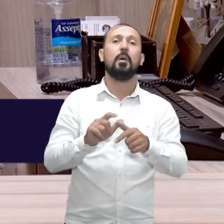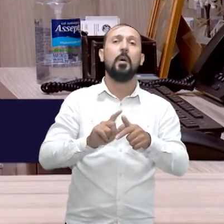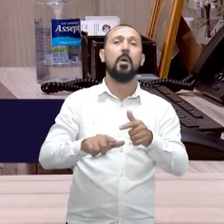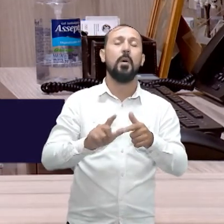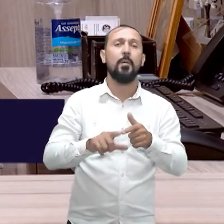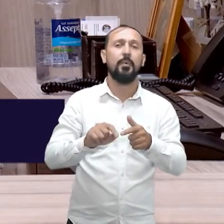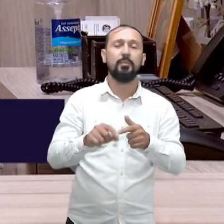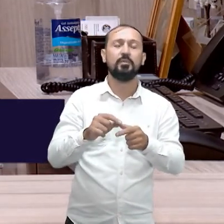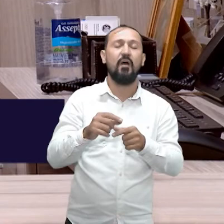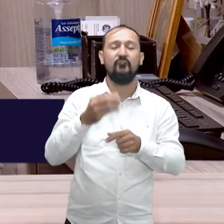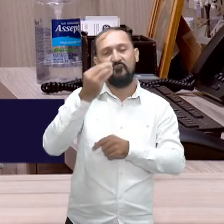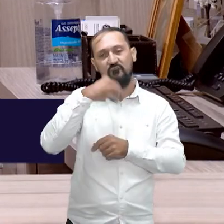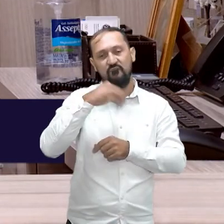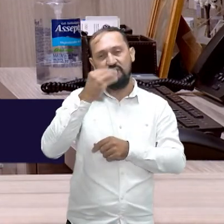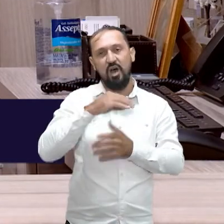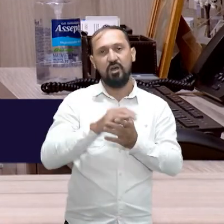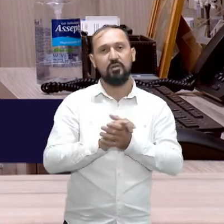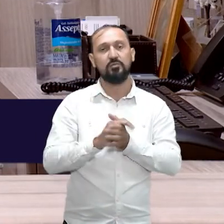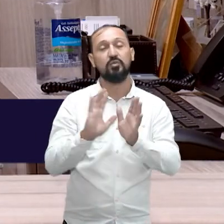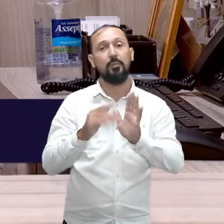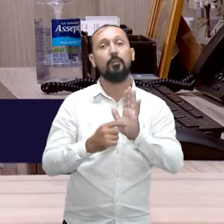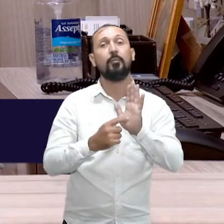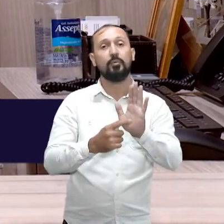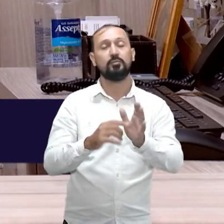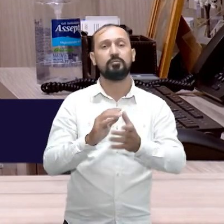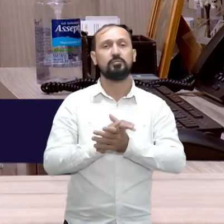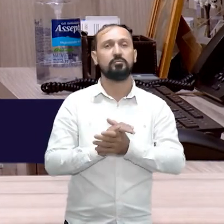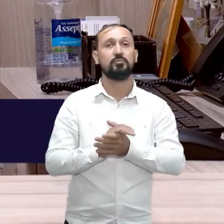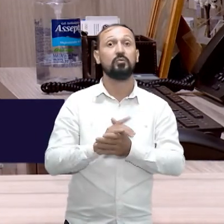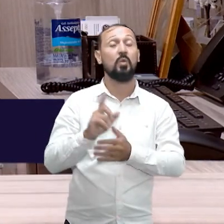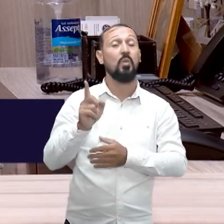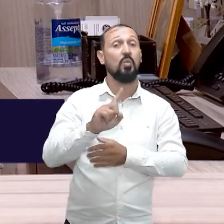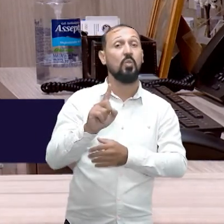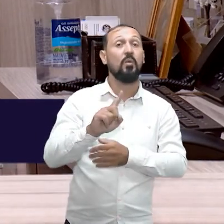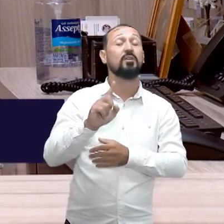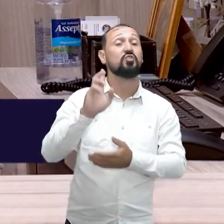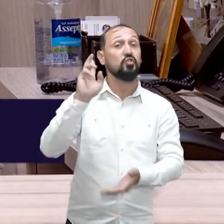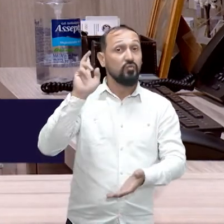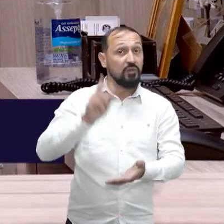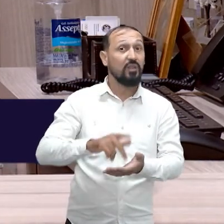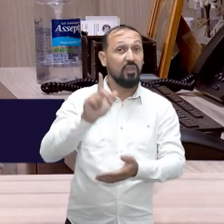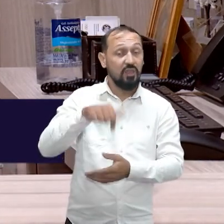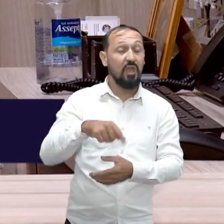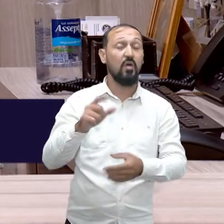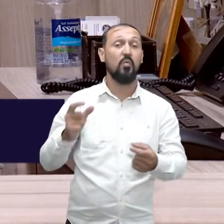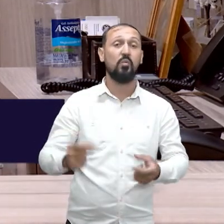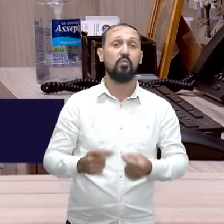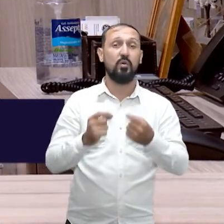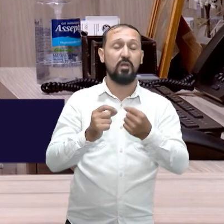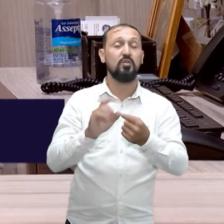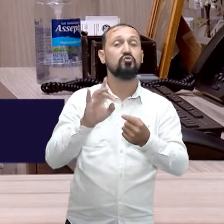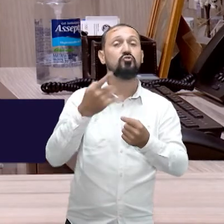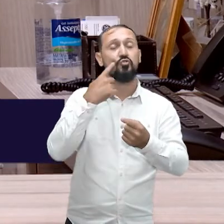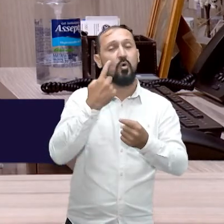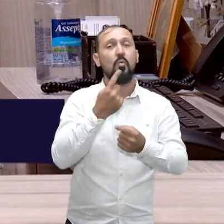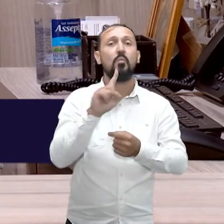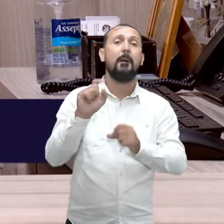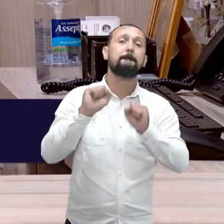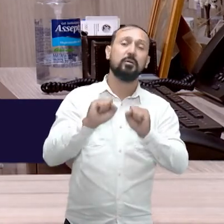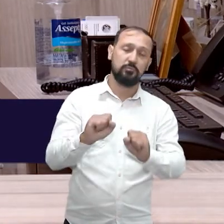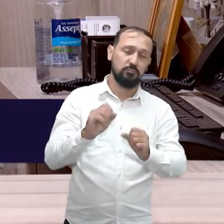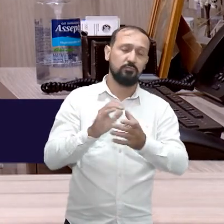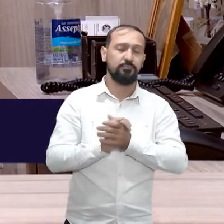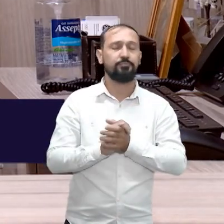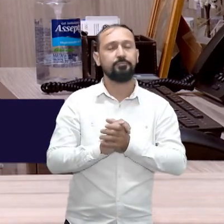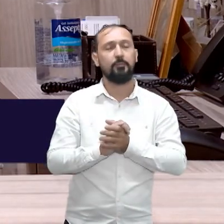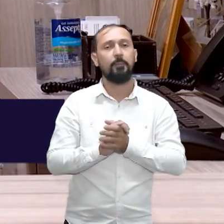no consultório que ele está com o jato urinário mais fraco. Isso é um indicativo, não é um sinal de confirmação de câncer,